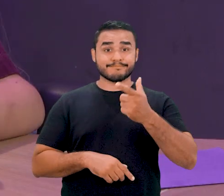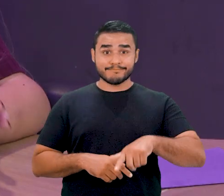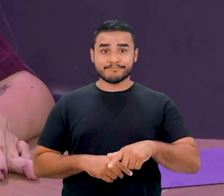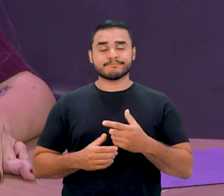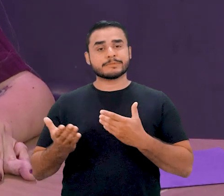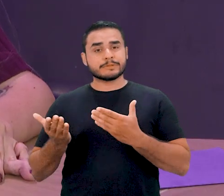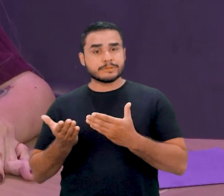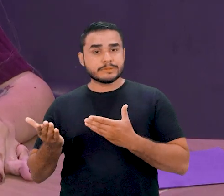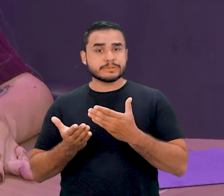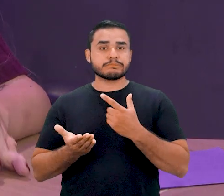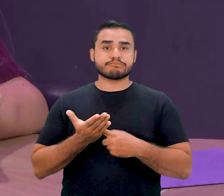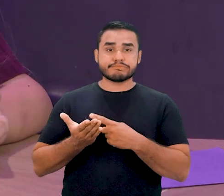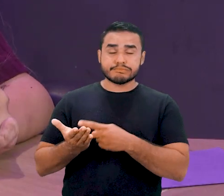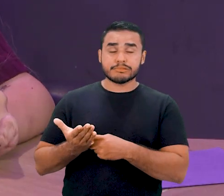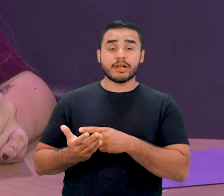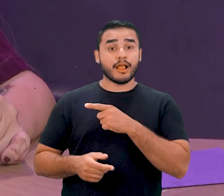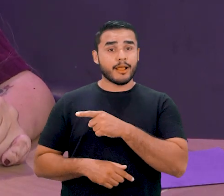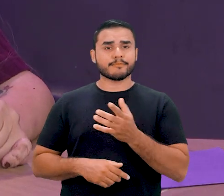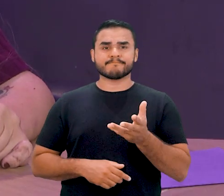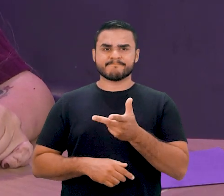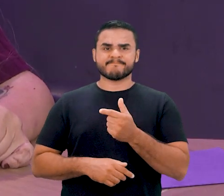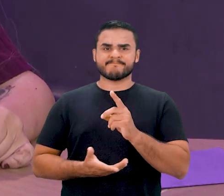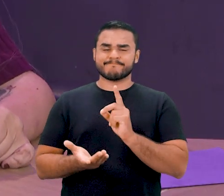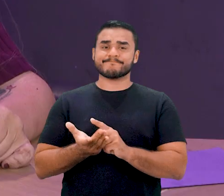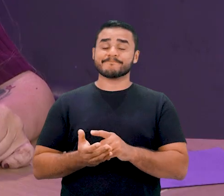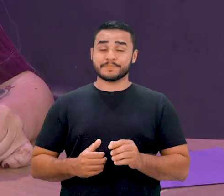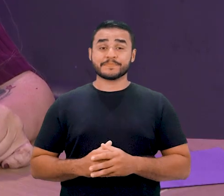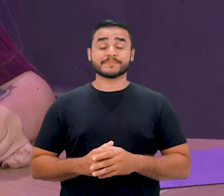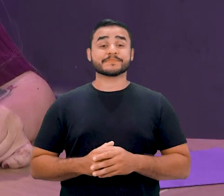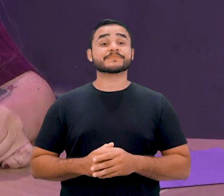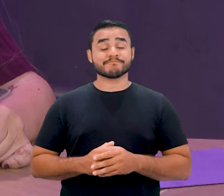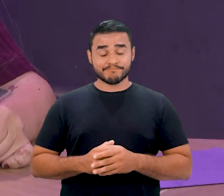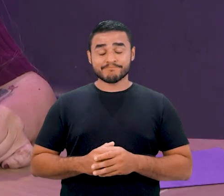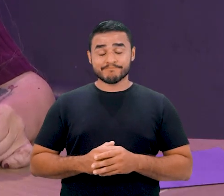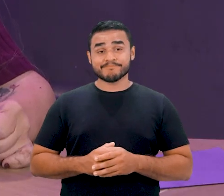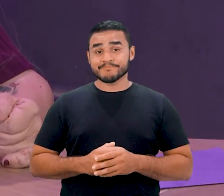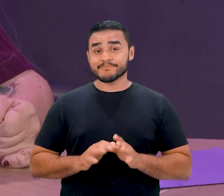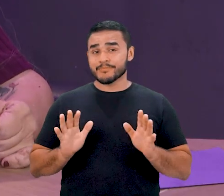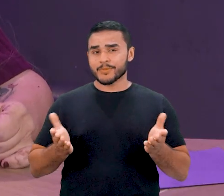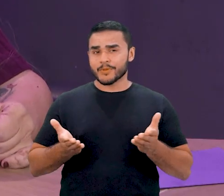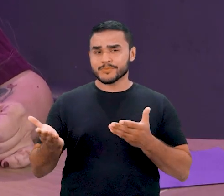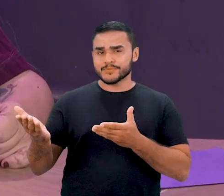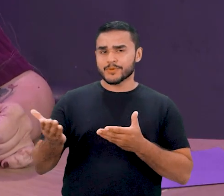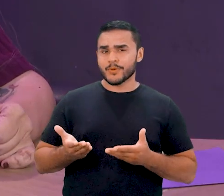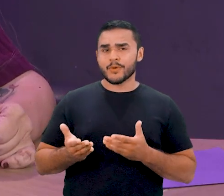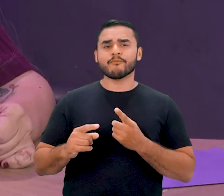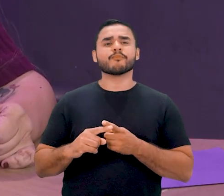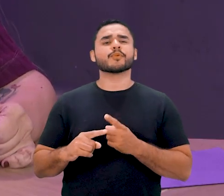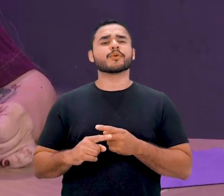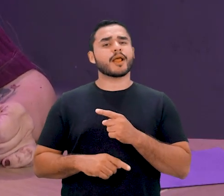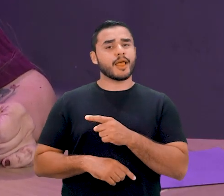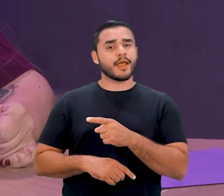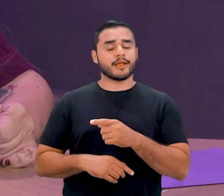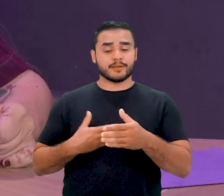trocar figurinhas, porque essa mulher é potente. Estamos falando hoje, por que eu a convidei? Principalmente porque